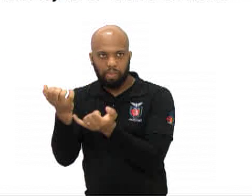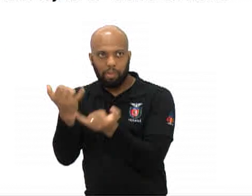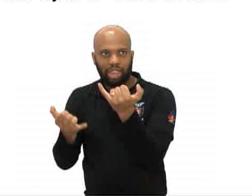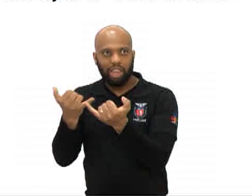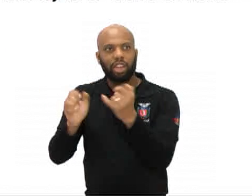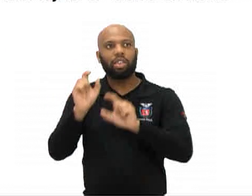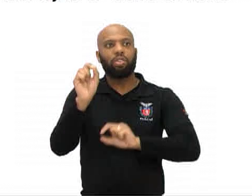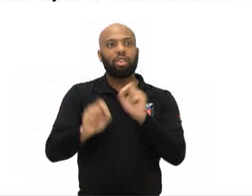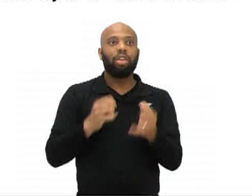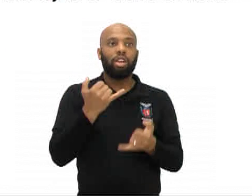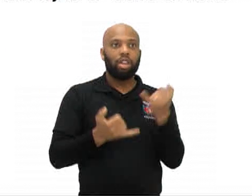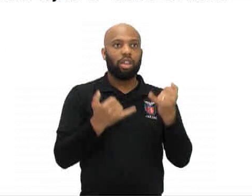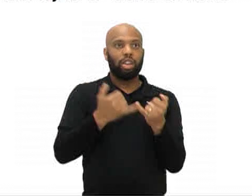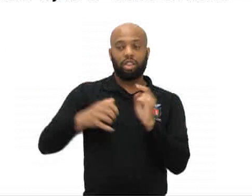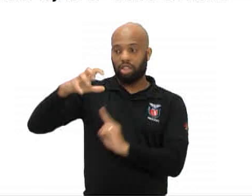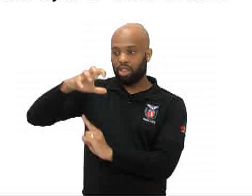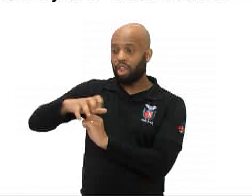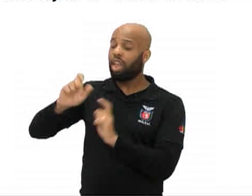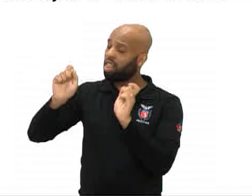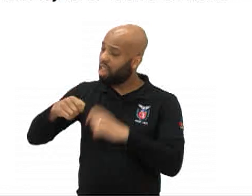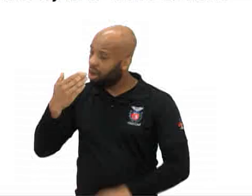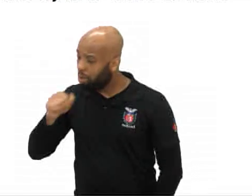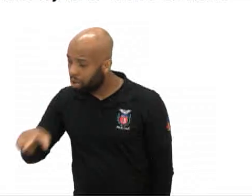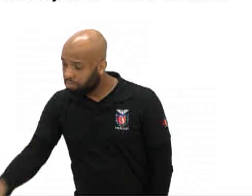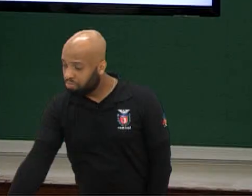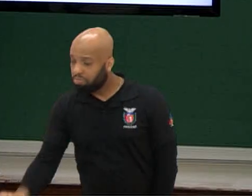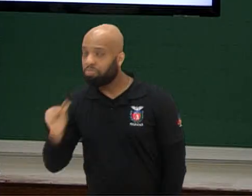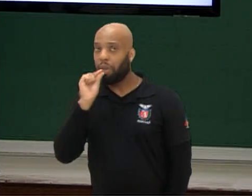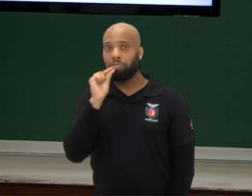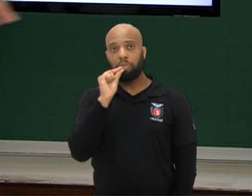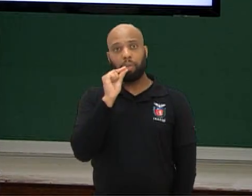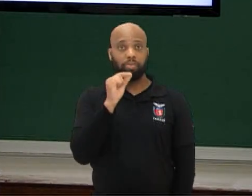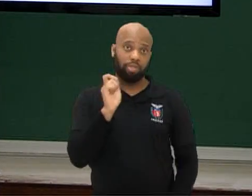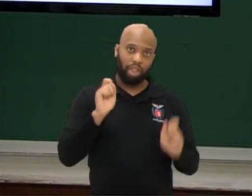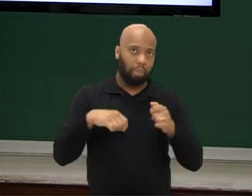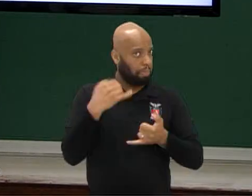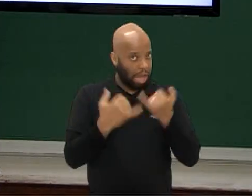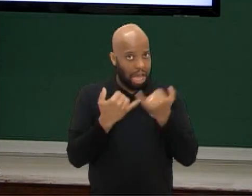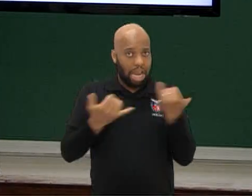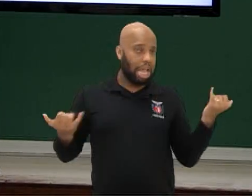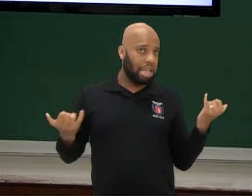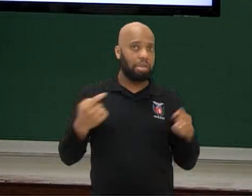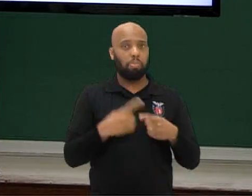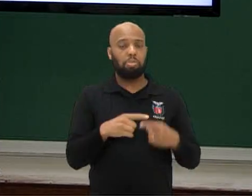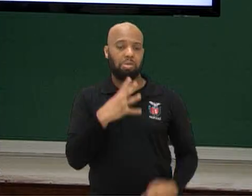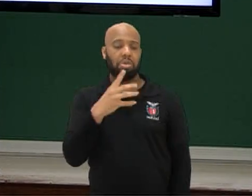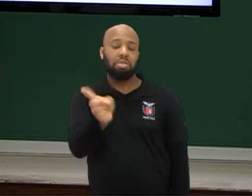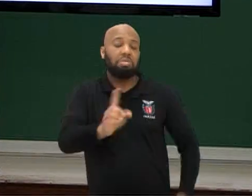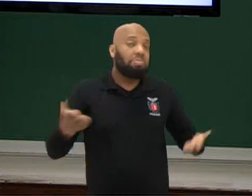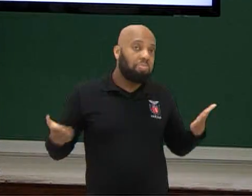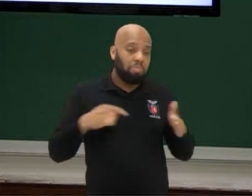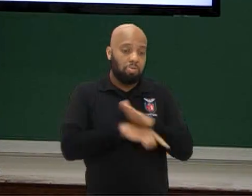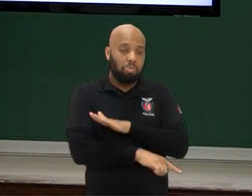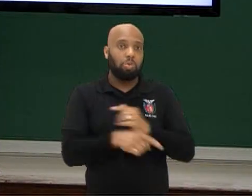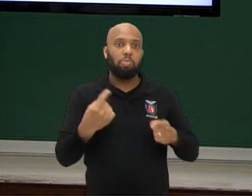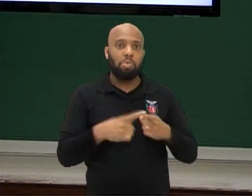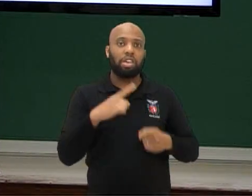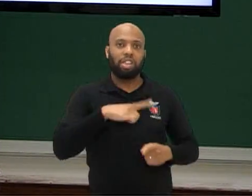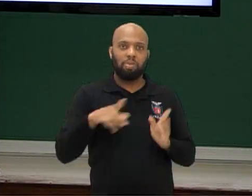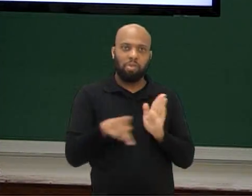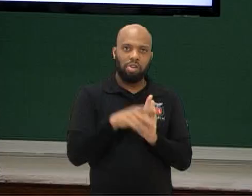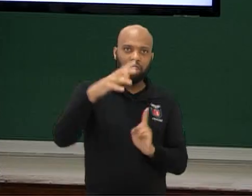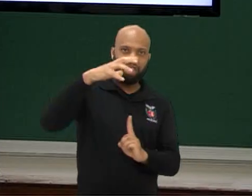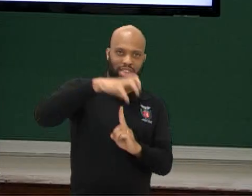Parece o quê? Um cogumelo comestível, não parece? Não parece champignon? Se você olhar assim, você não conhece? Você conhece champignon que